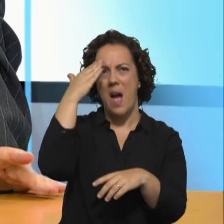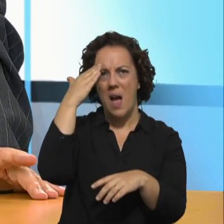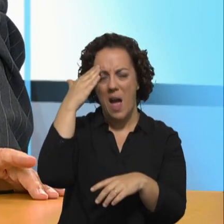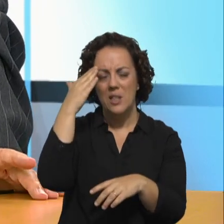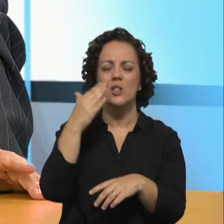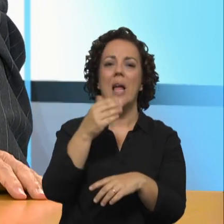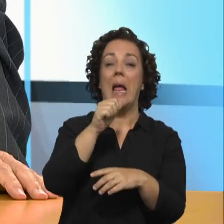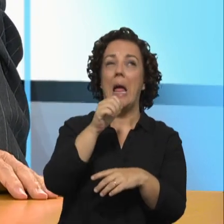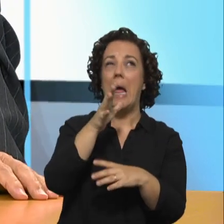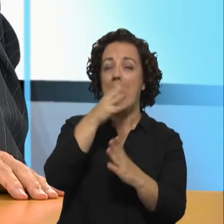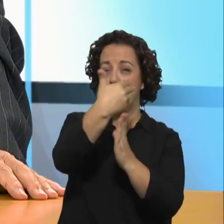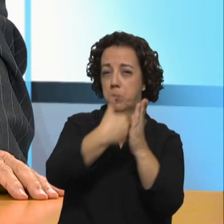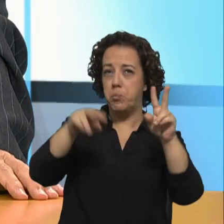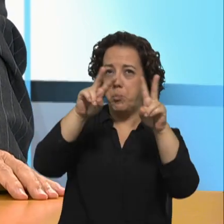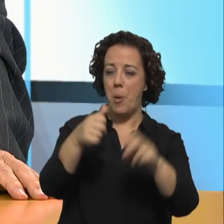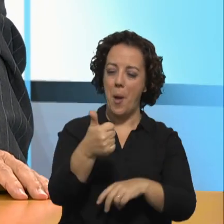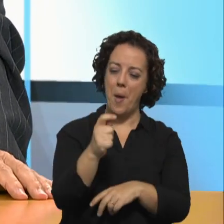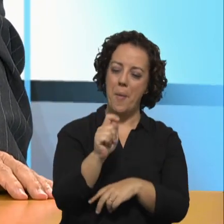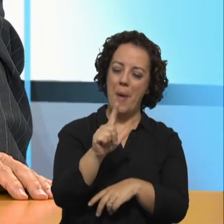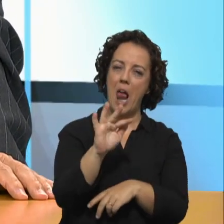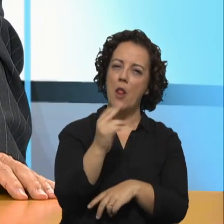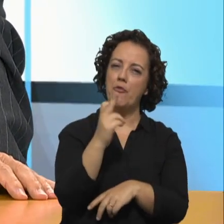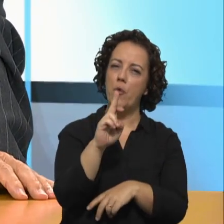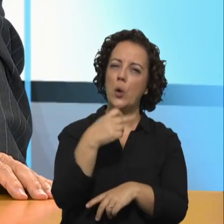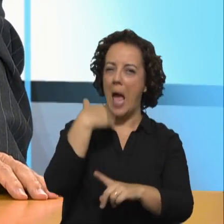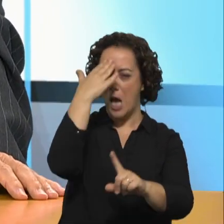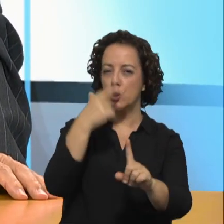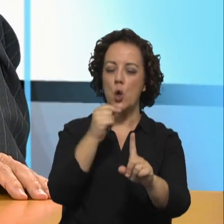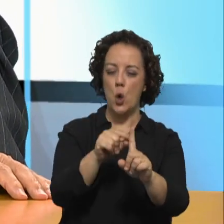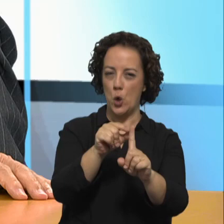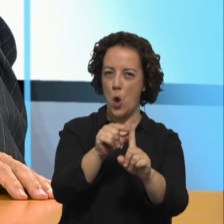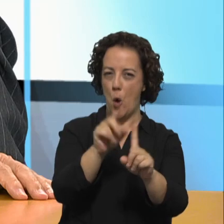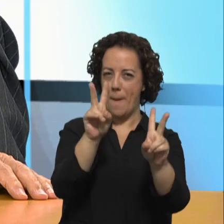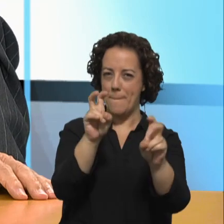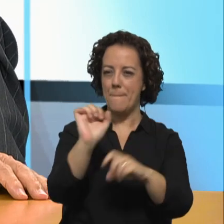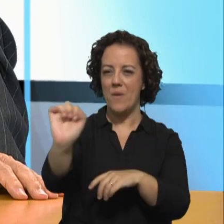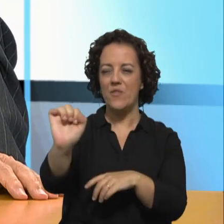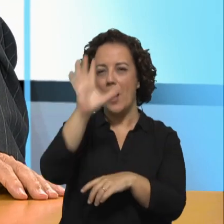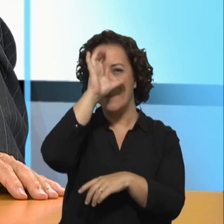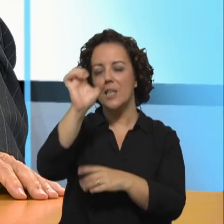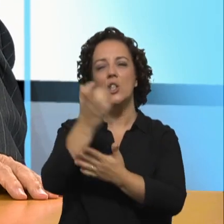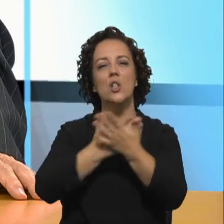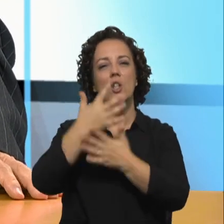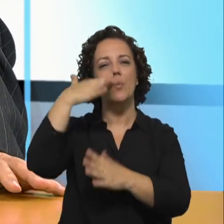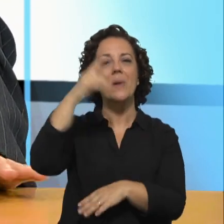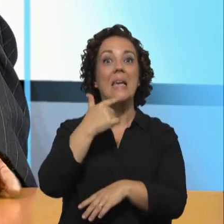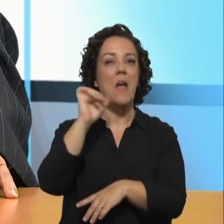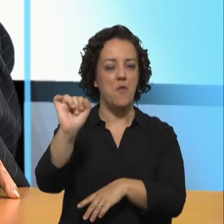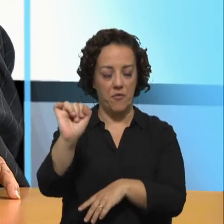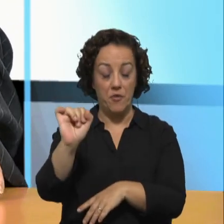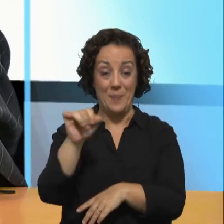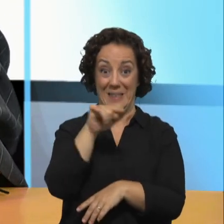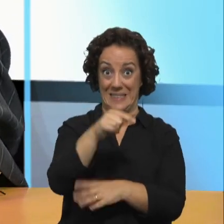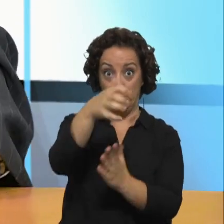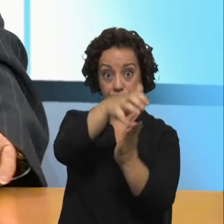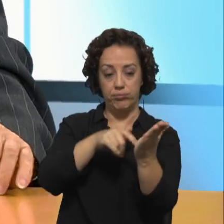Balfour, em que Balfour era creio que o ministro dos negócios estrangeiros do governo inglês da altura, prometeu aos judeus